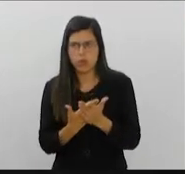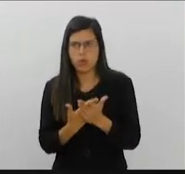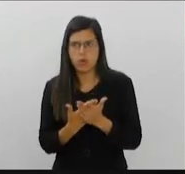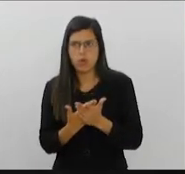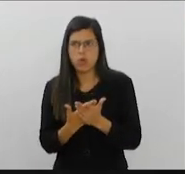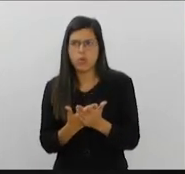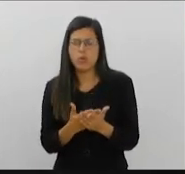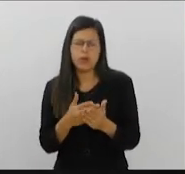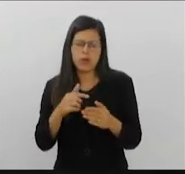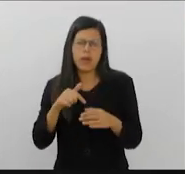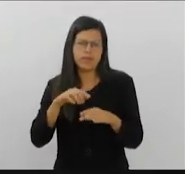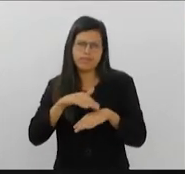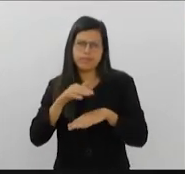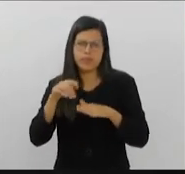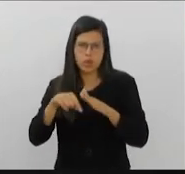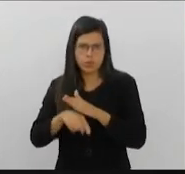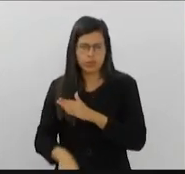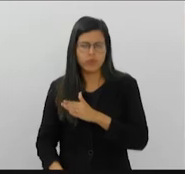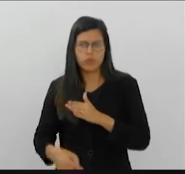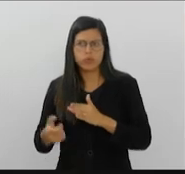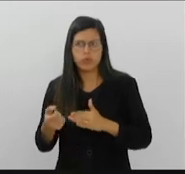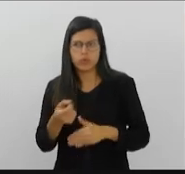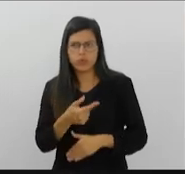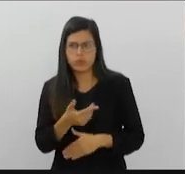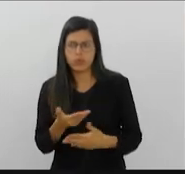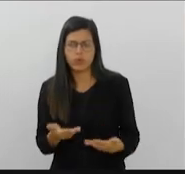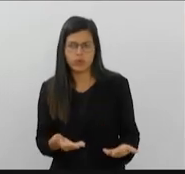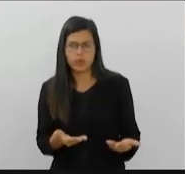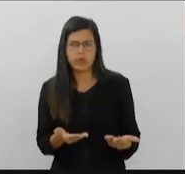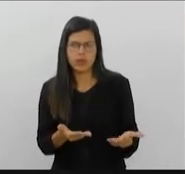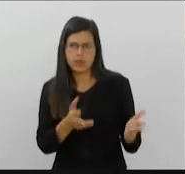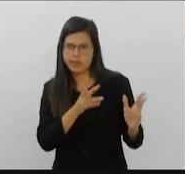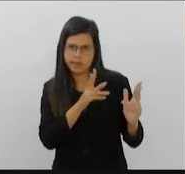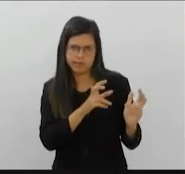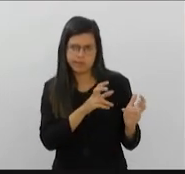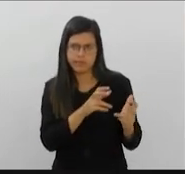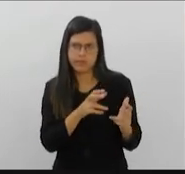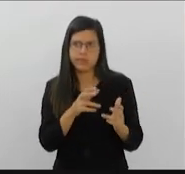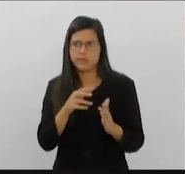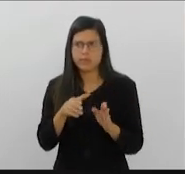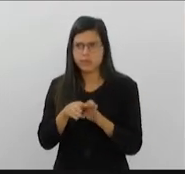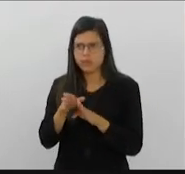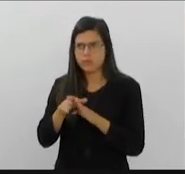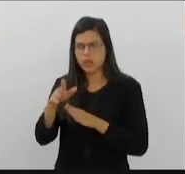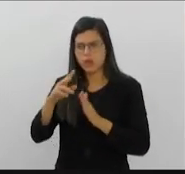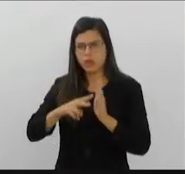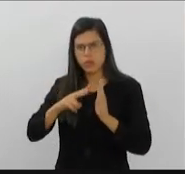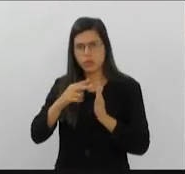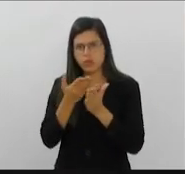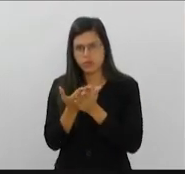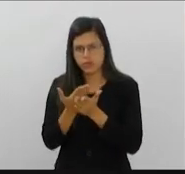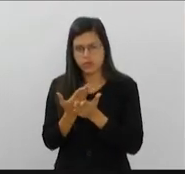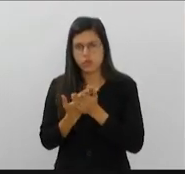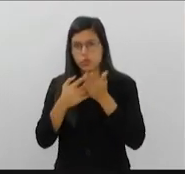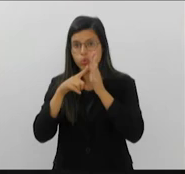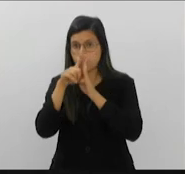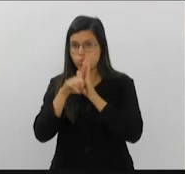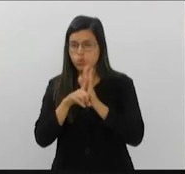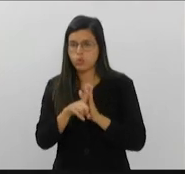muito mais profunda do que isso. Recomendo bastante a leitura desse estudo, porque para